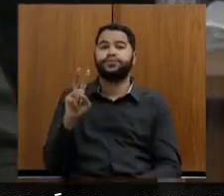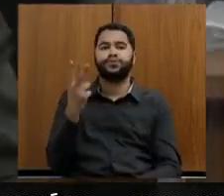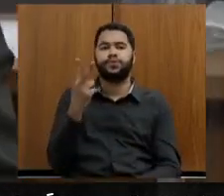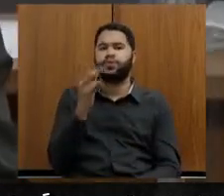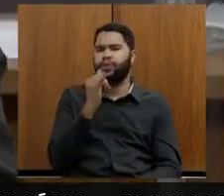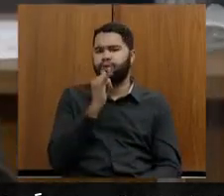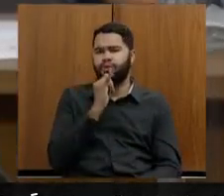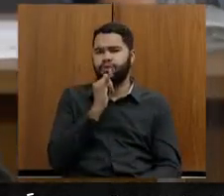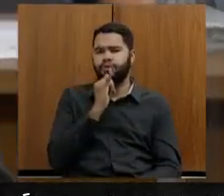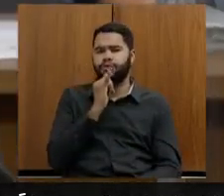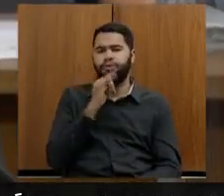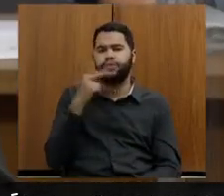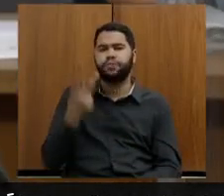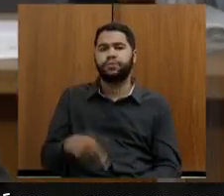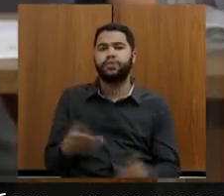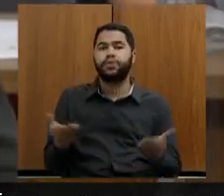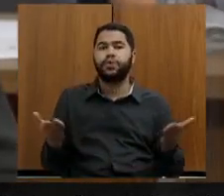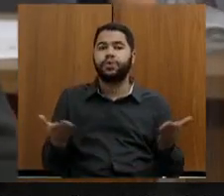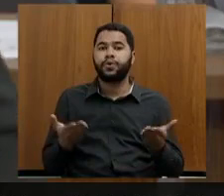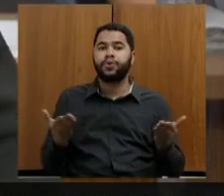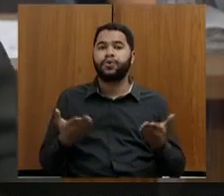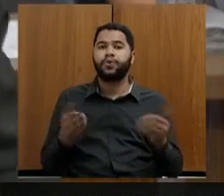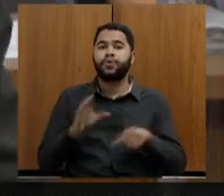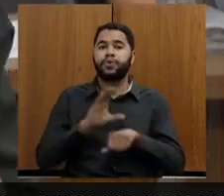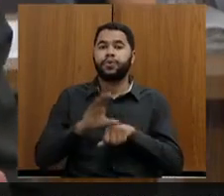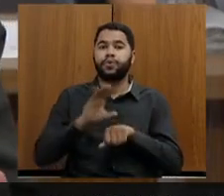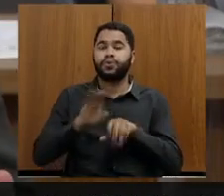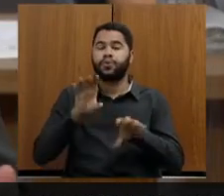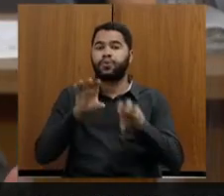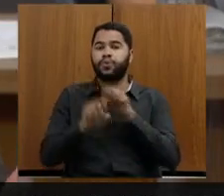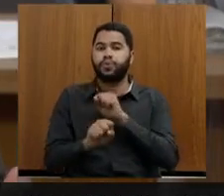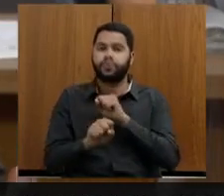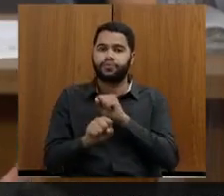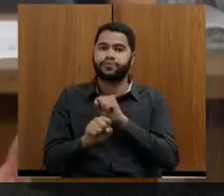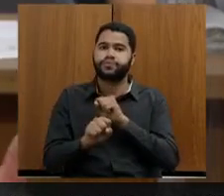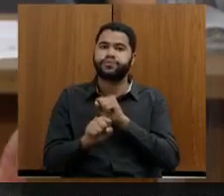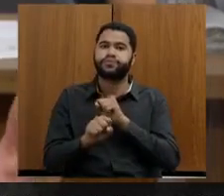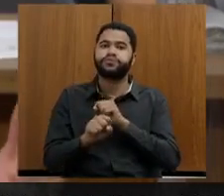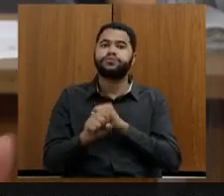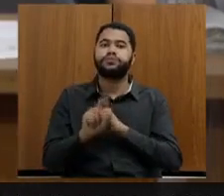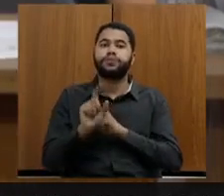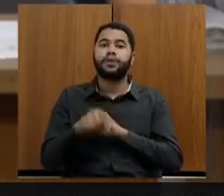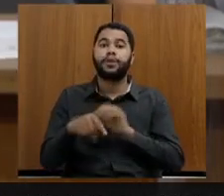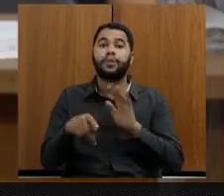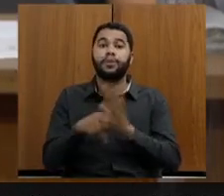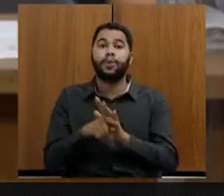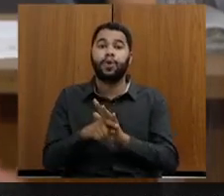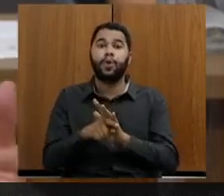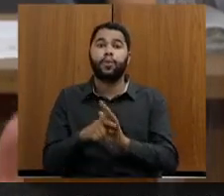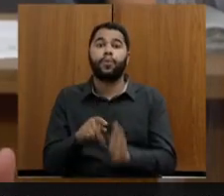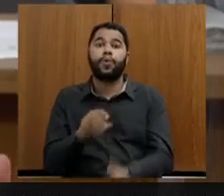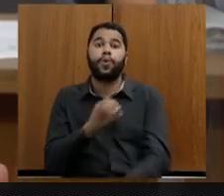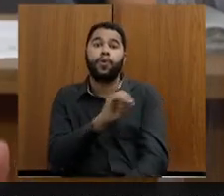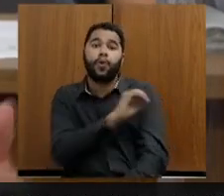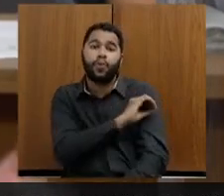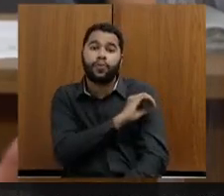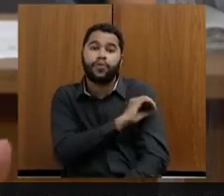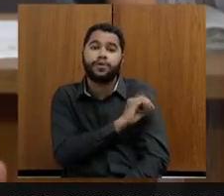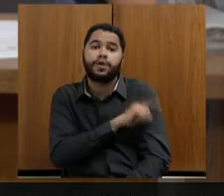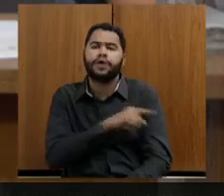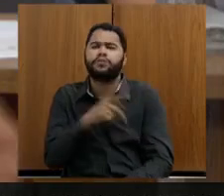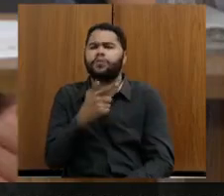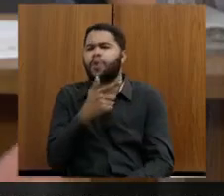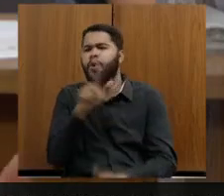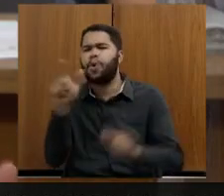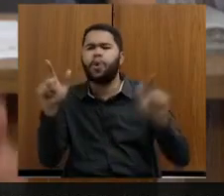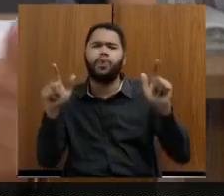dois exemplos aqui hoje o nosso curso de formação de Oficiais ele forma oficiais